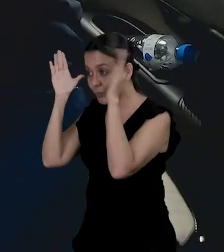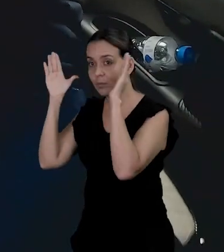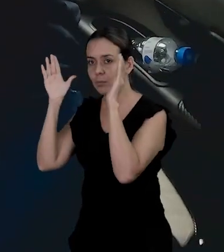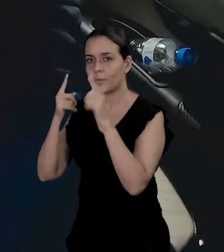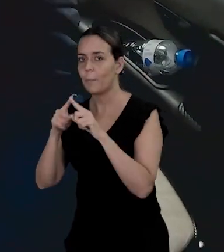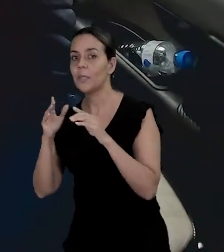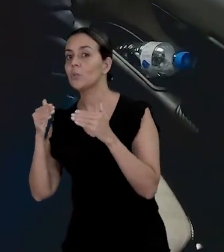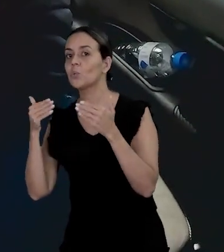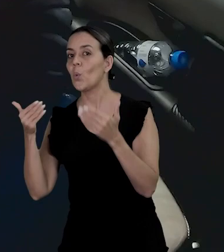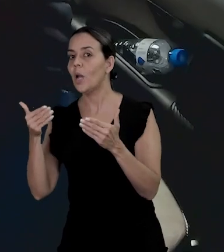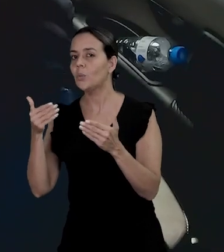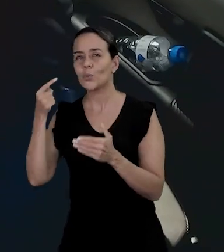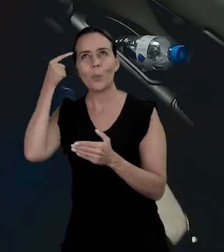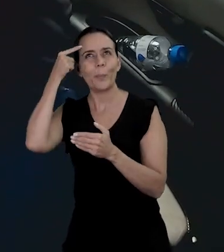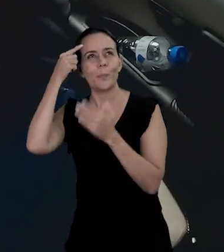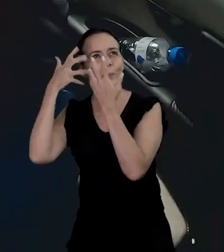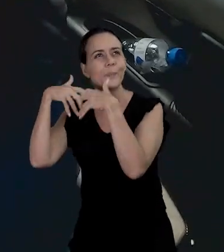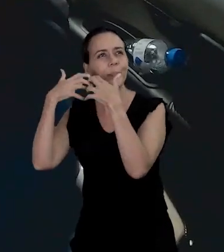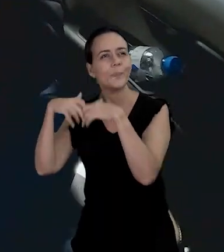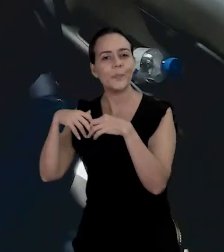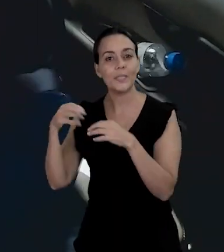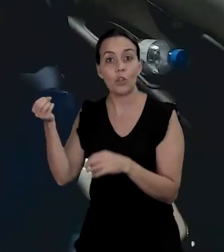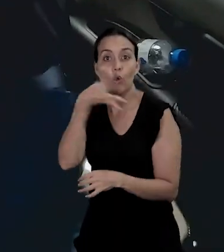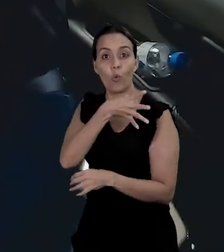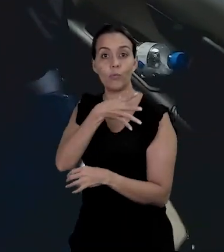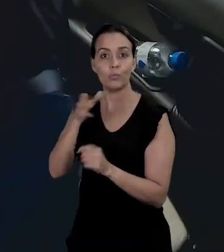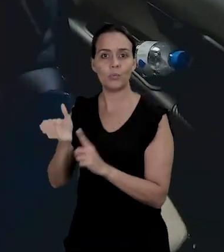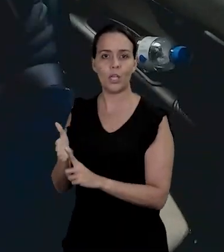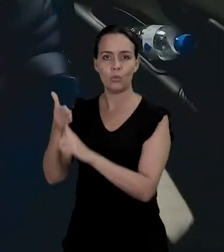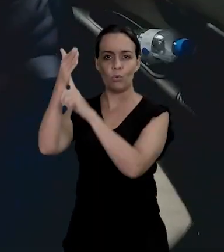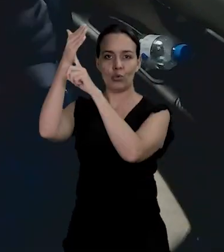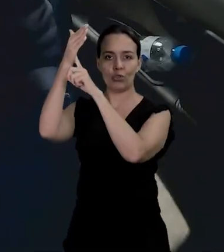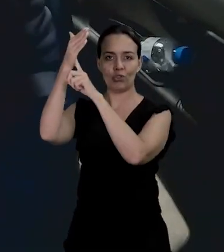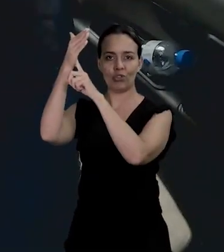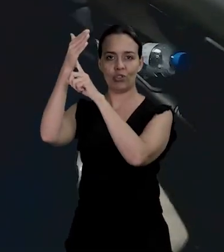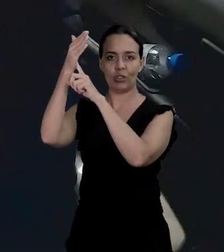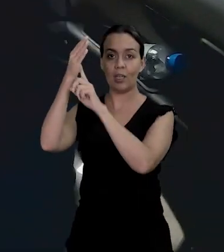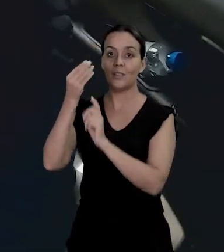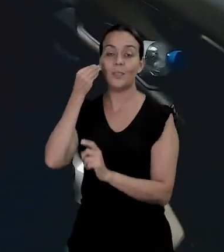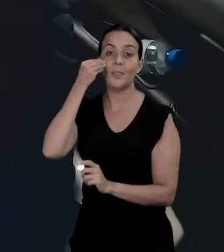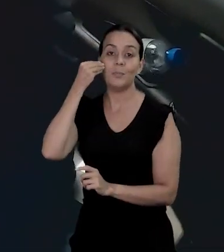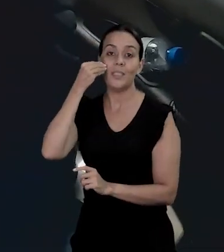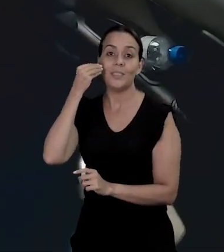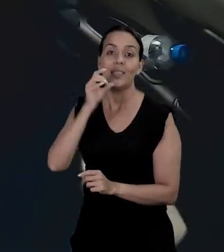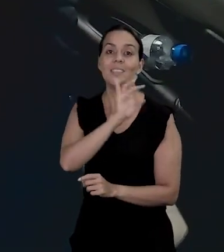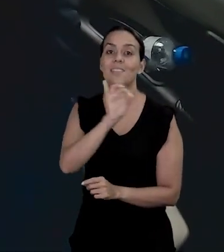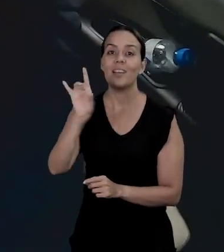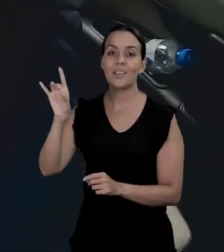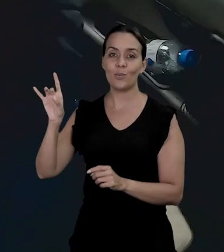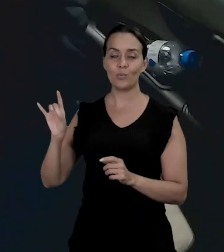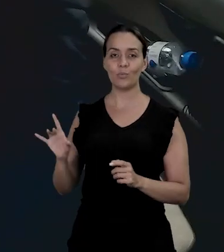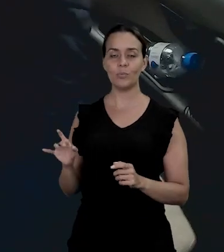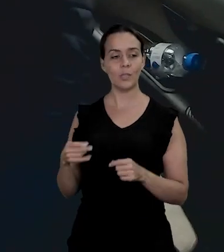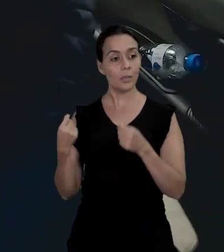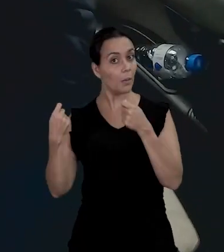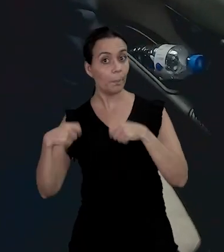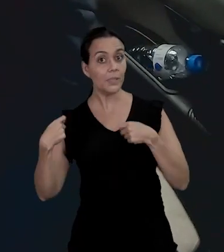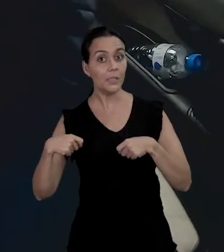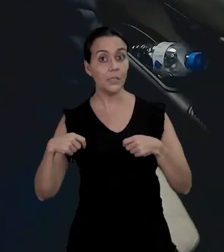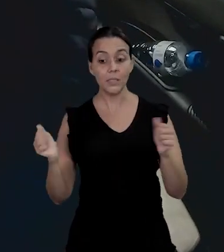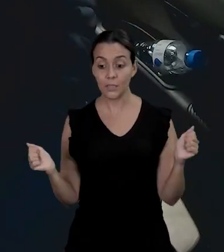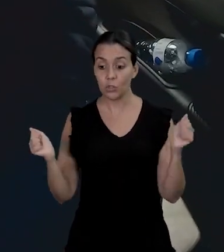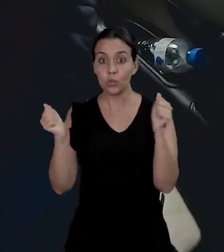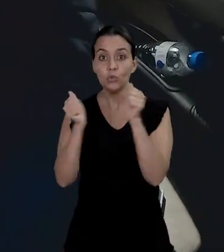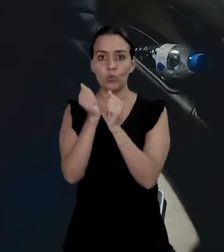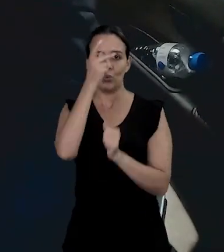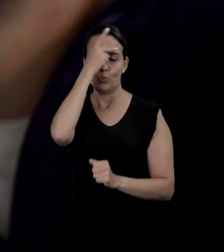falo para as pessoas, assim, não adianta, você tem que ter essas pessoas envolvidas no processo. Eu dou um exemplo, assim, que foi quando eu despertei para esse